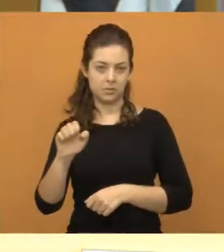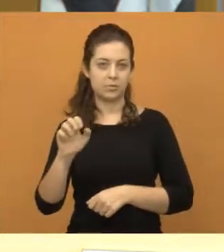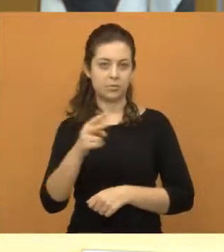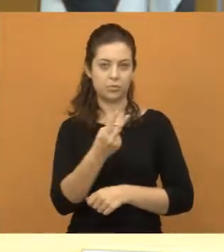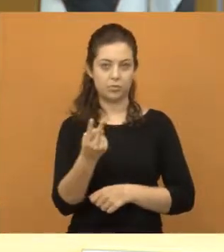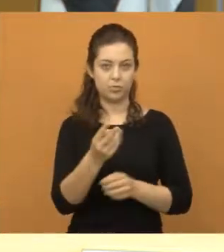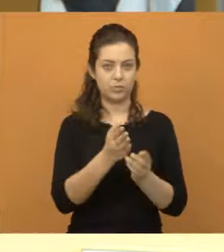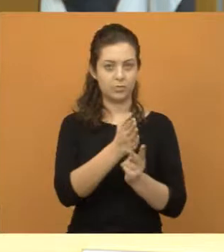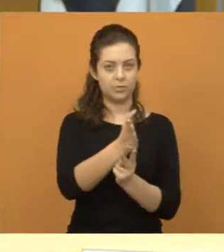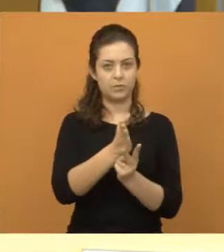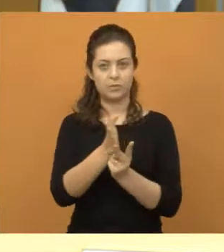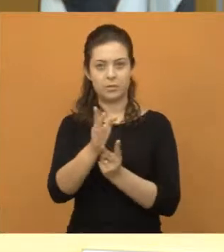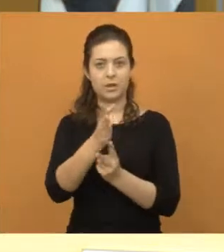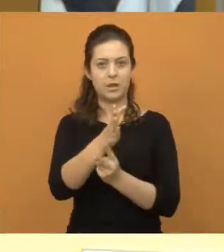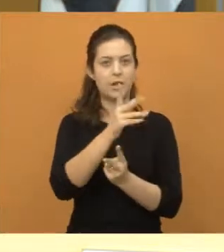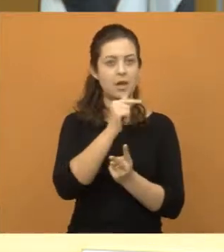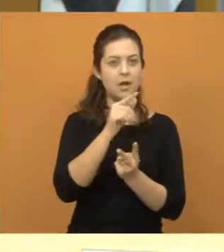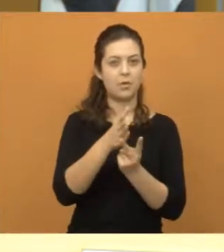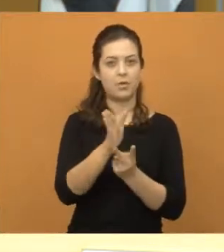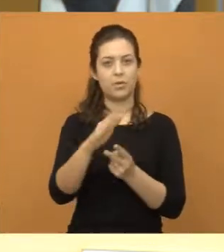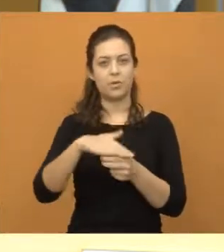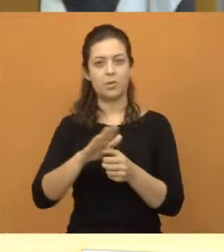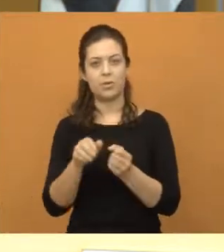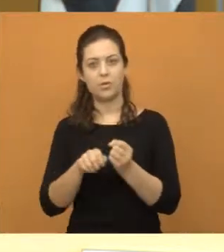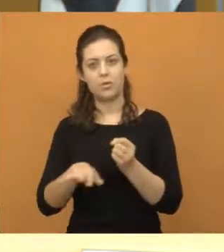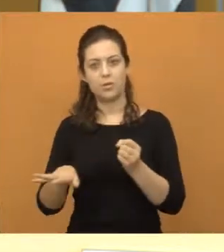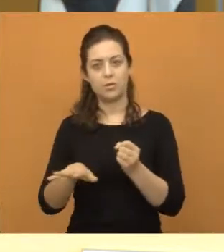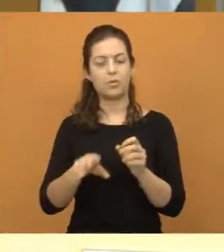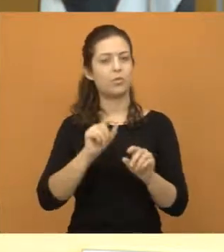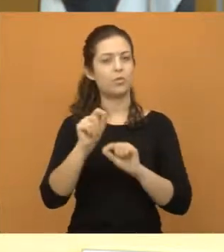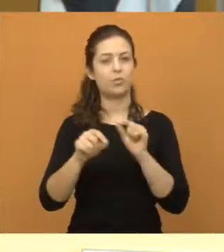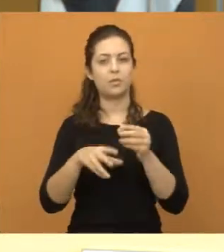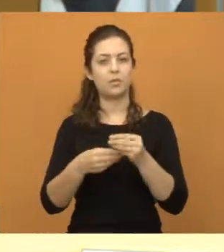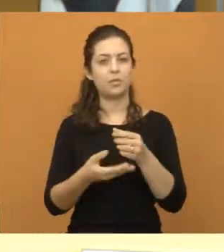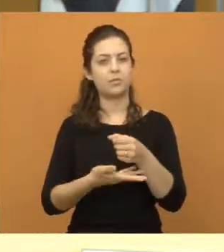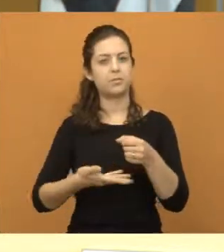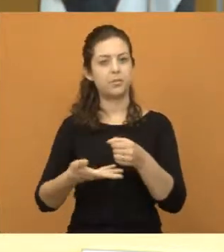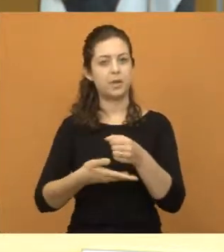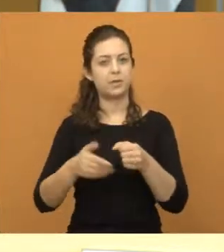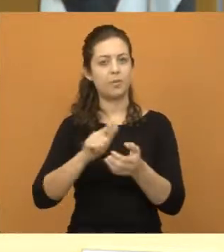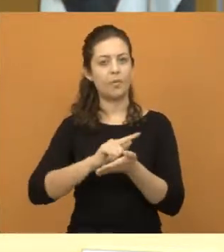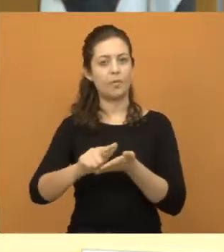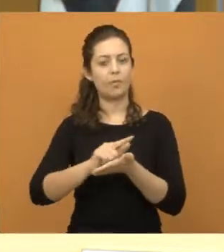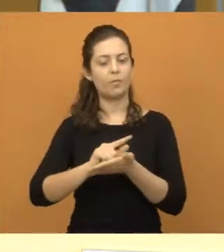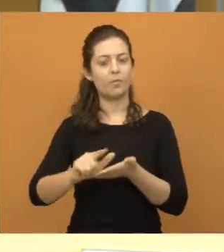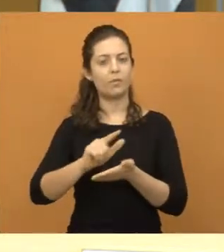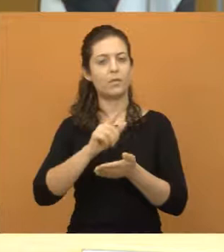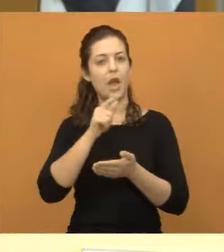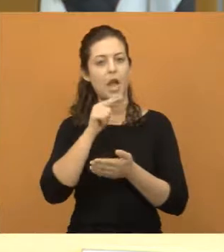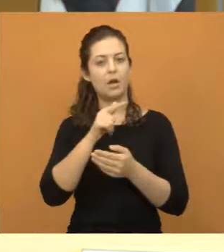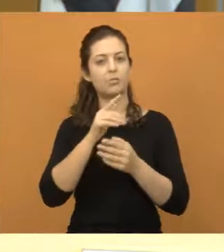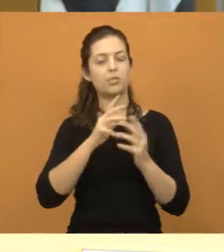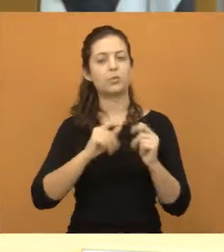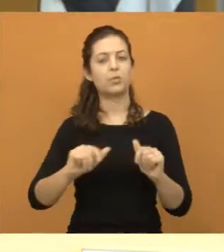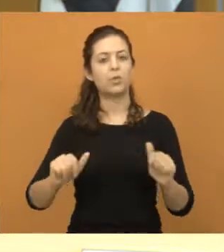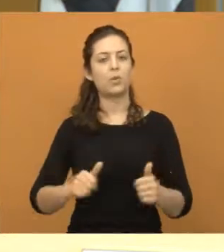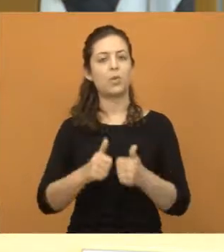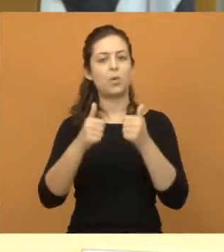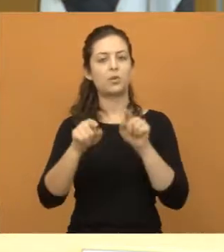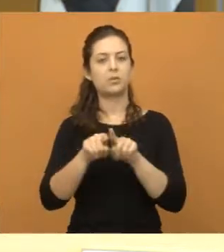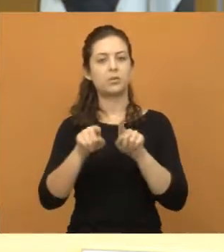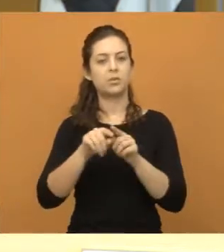em duas vertentes, água e esgoto, que compõem o saneamento básico do município, de modo que a qualidade